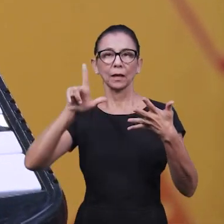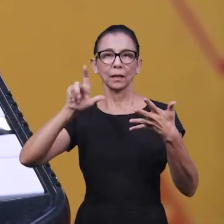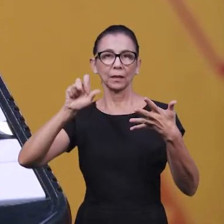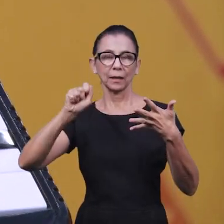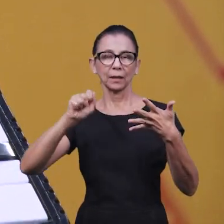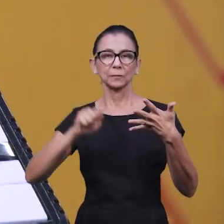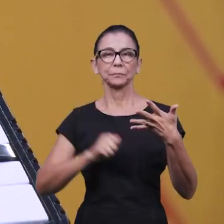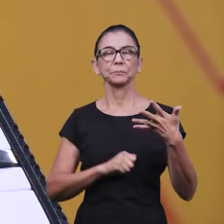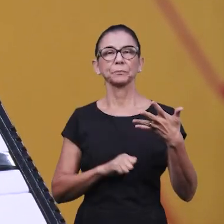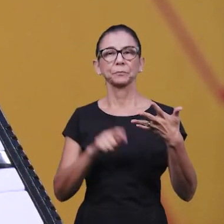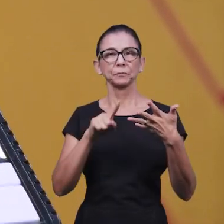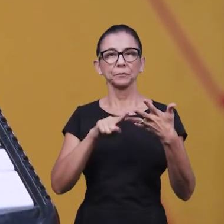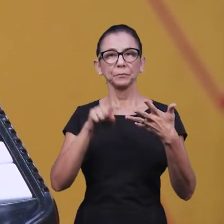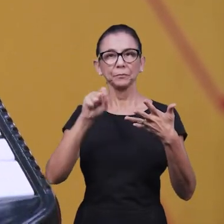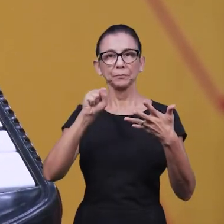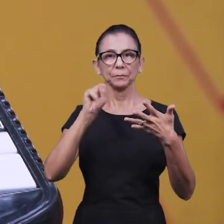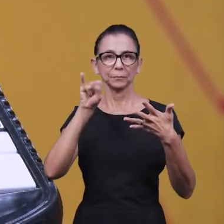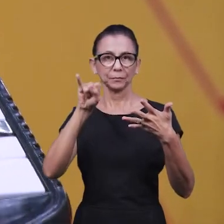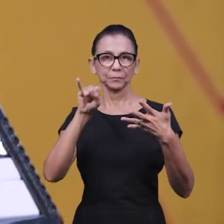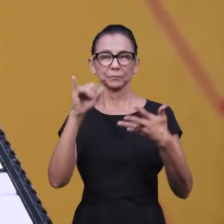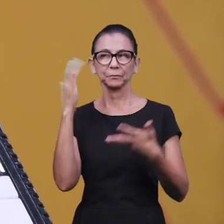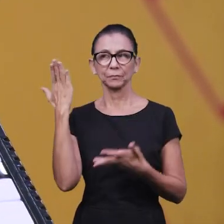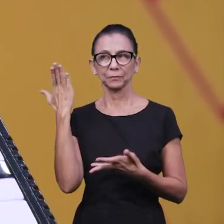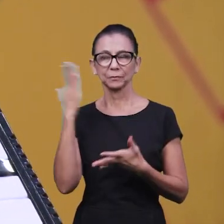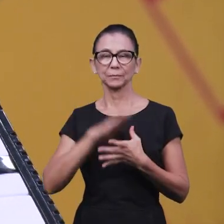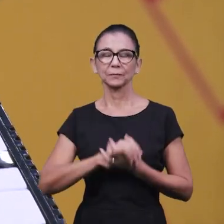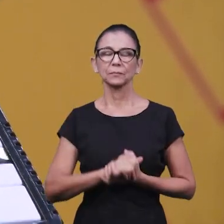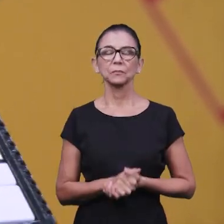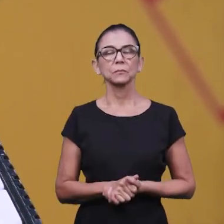Com o 4º dedo, a nota Si.